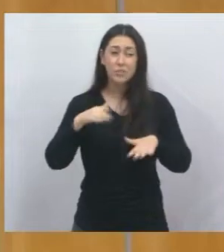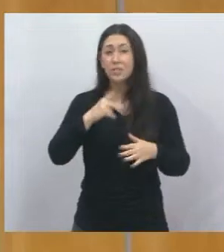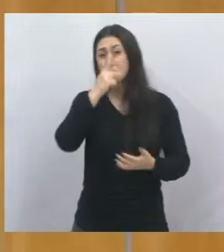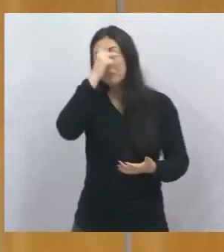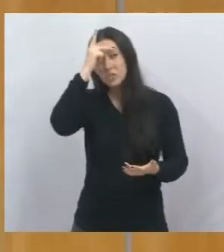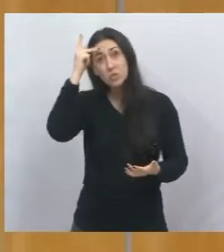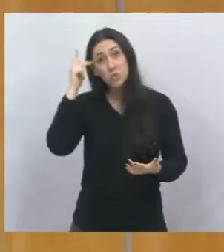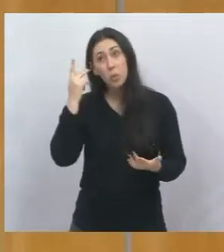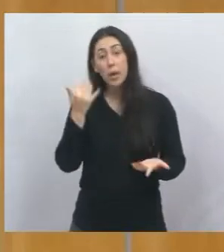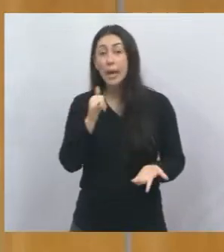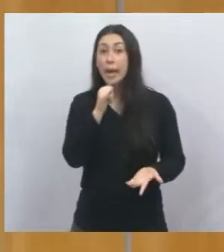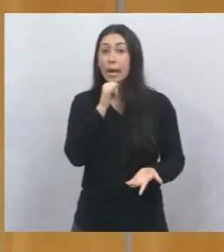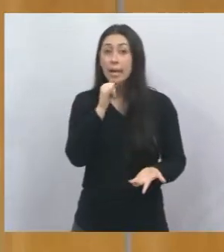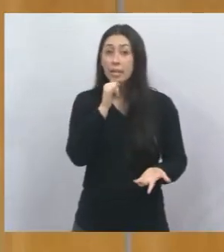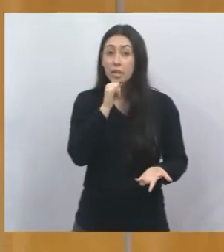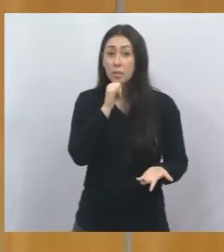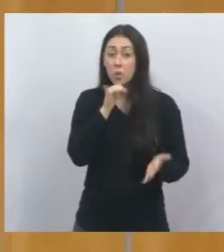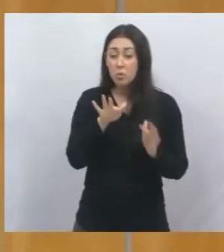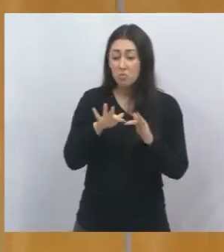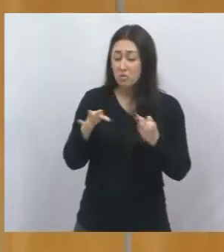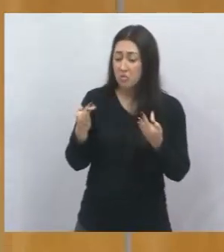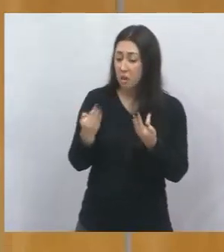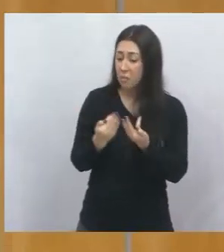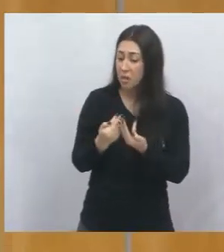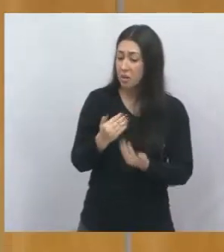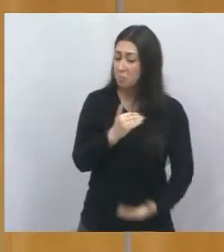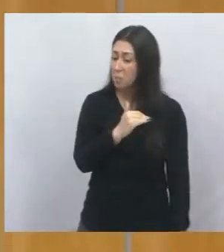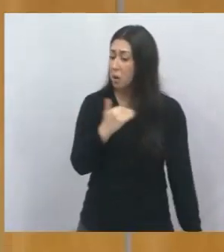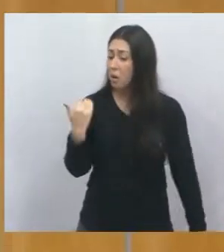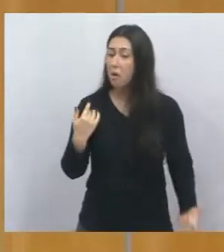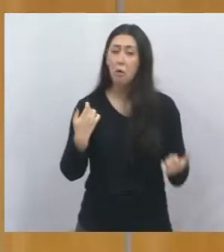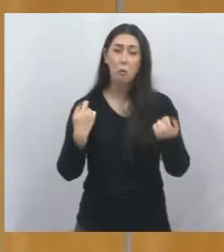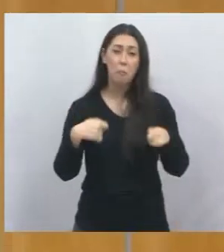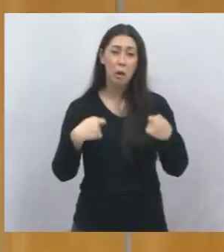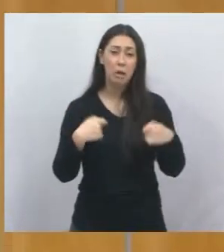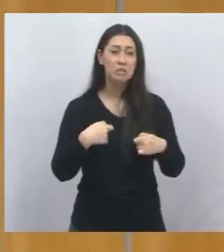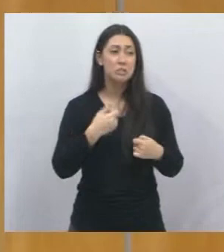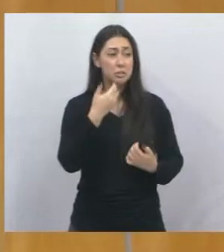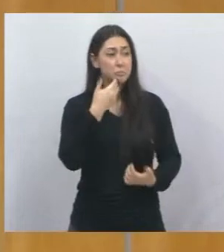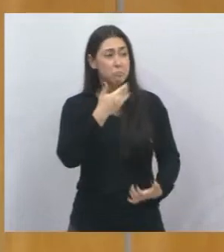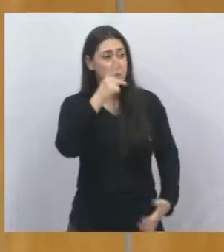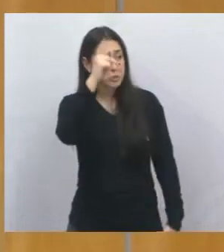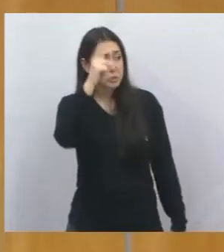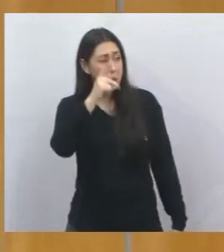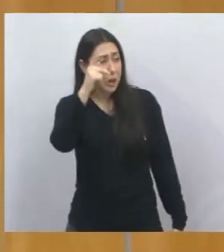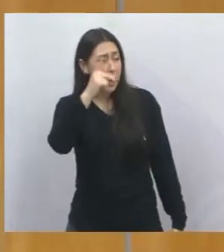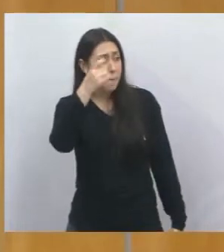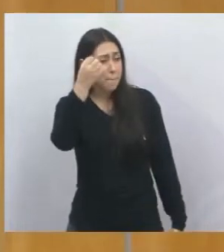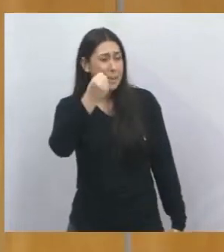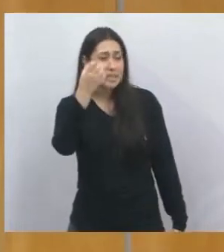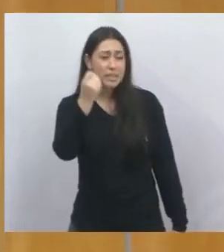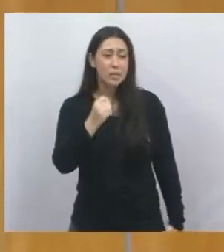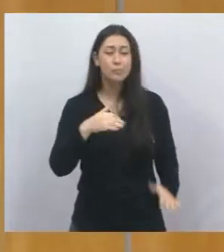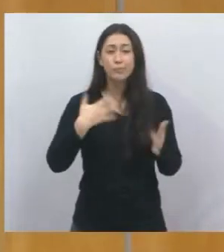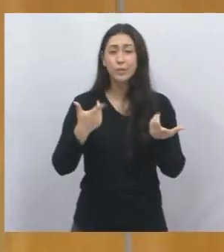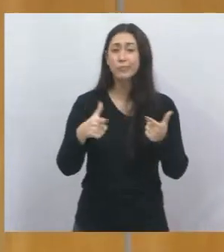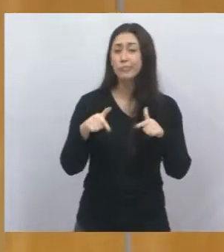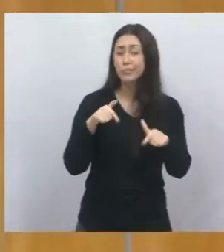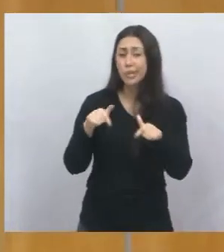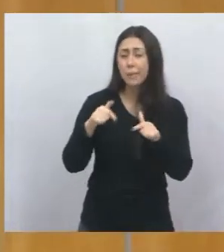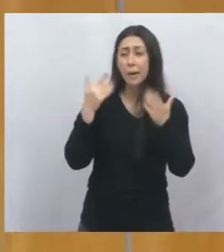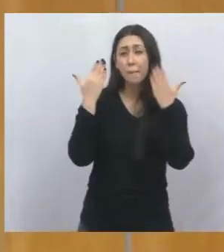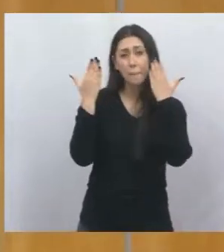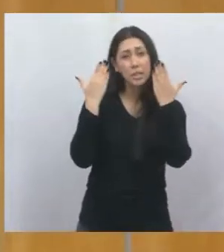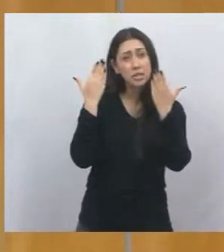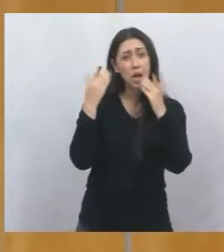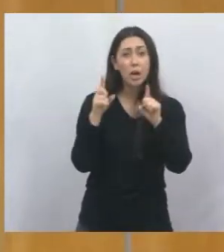perda de um ente querido, solicitando uma pensão, e a gente tem um trabalho aí psicológico, um trabalho de